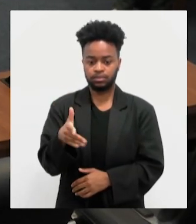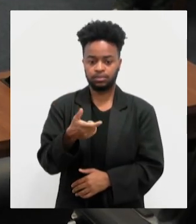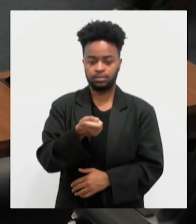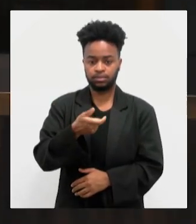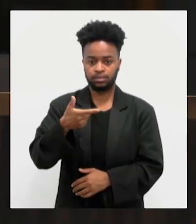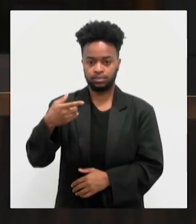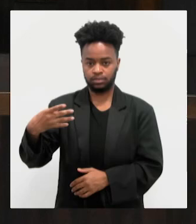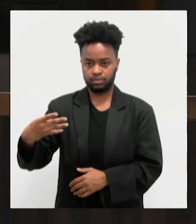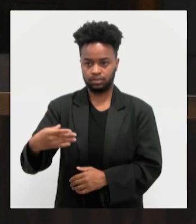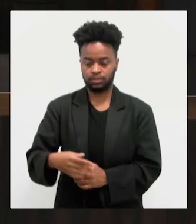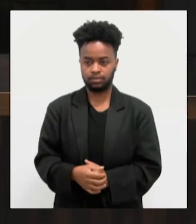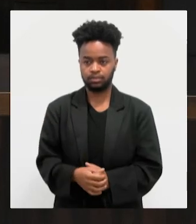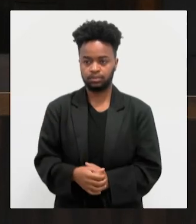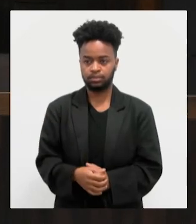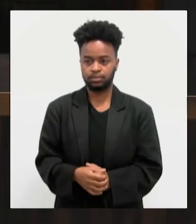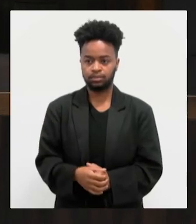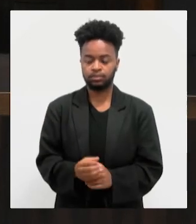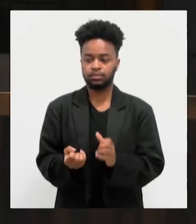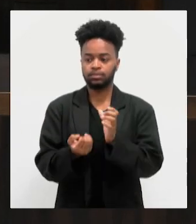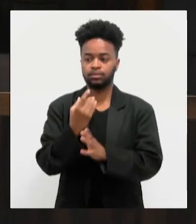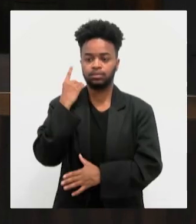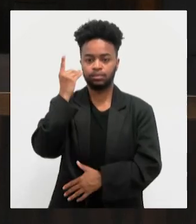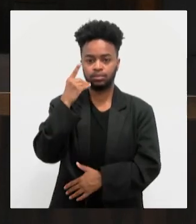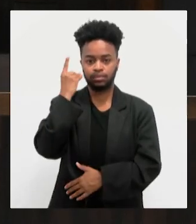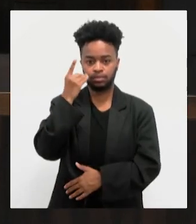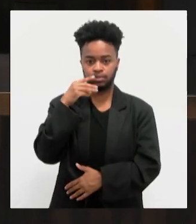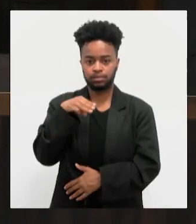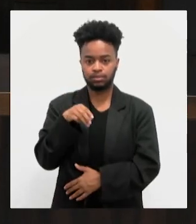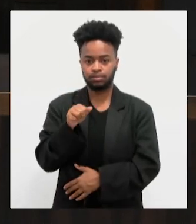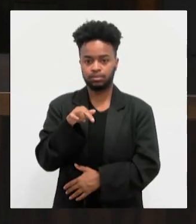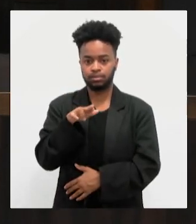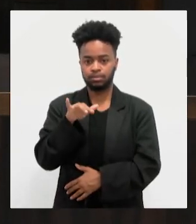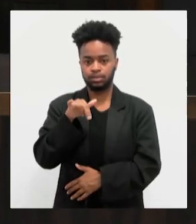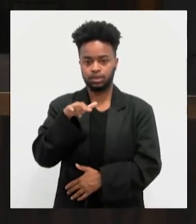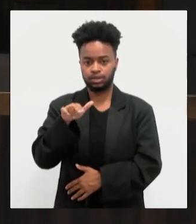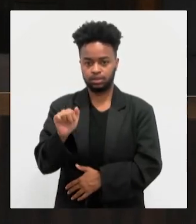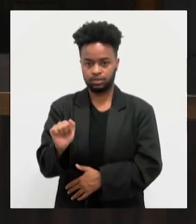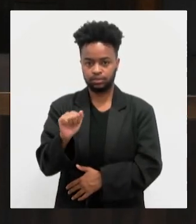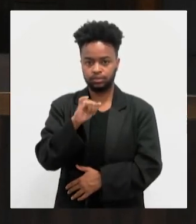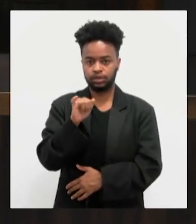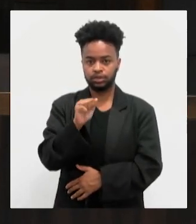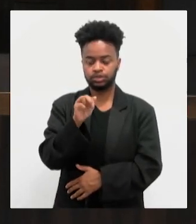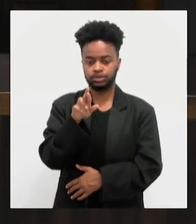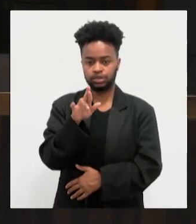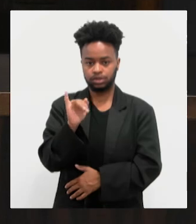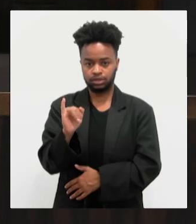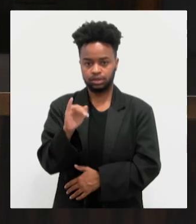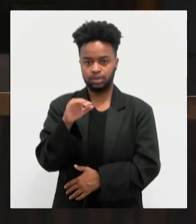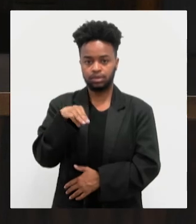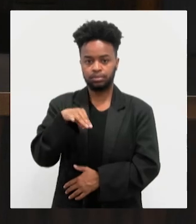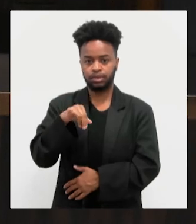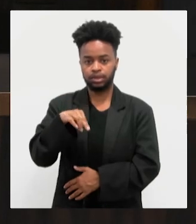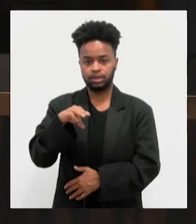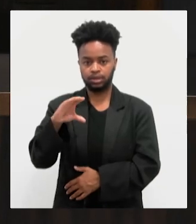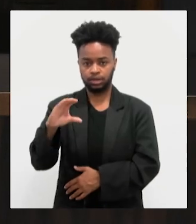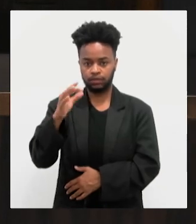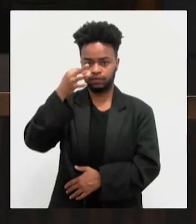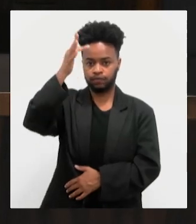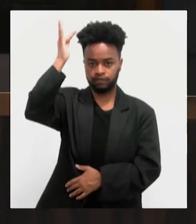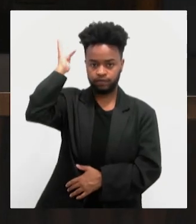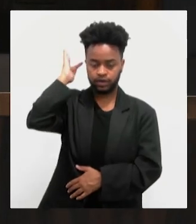3659/2024, de autoria dos deputados Marina do MST, Jari Oliveira, Carlos Mink, Fred